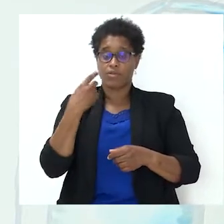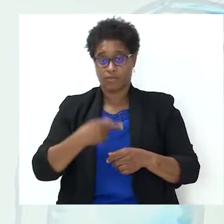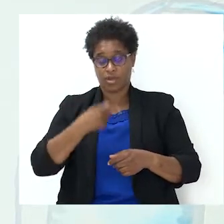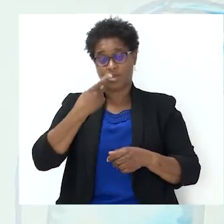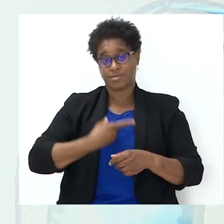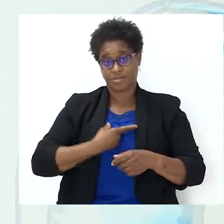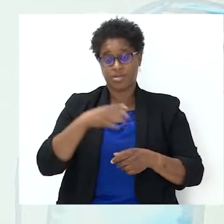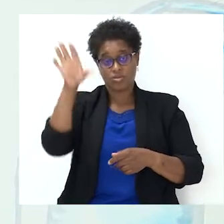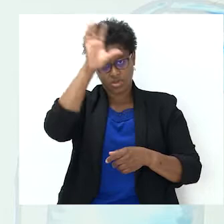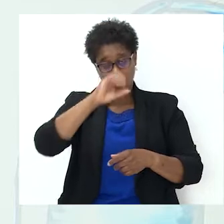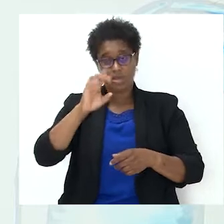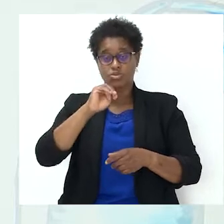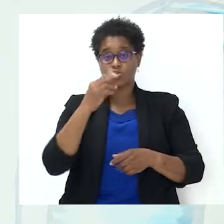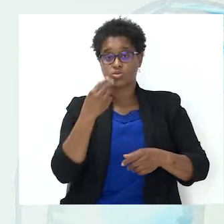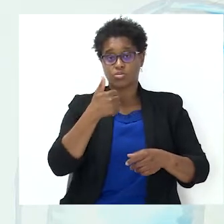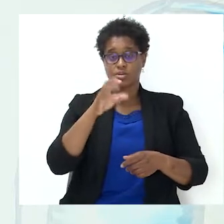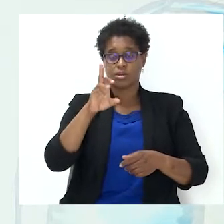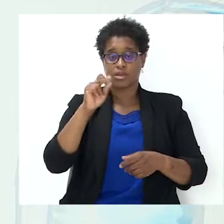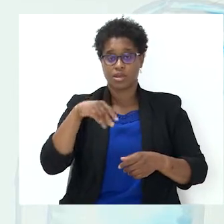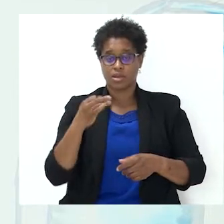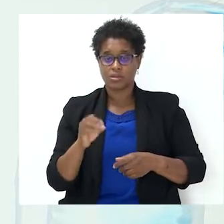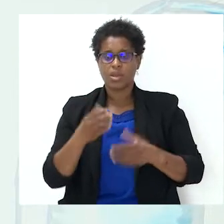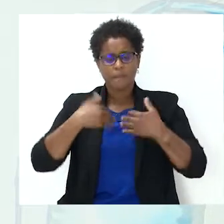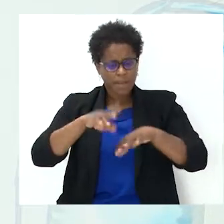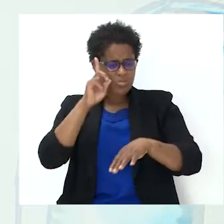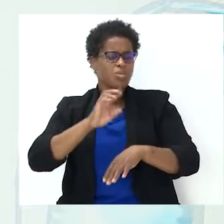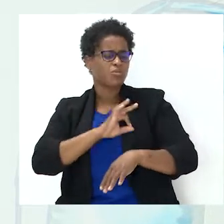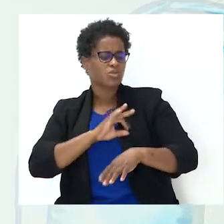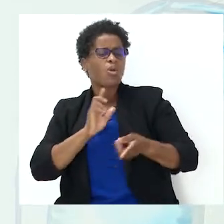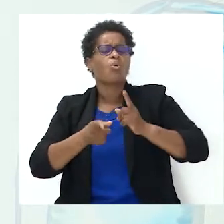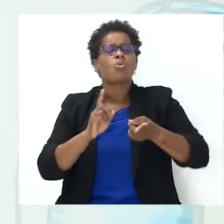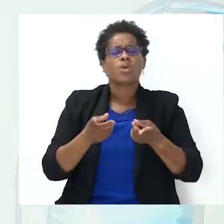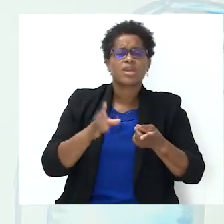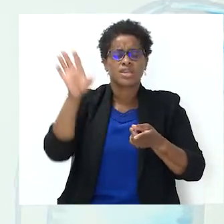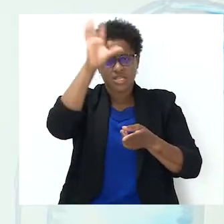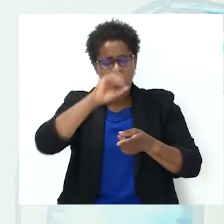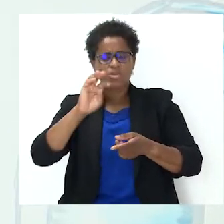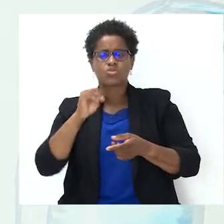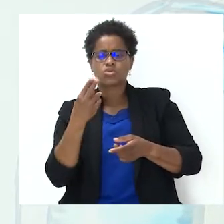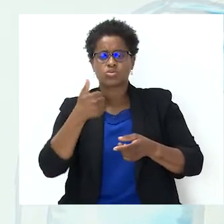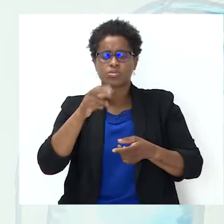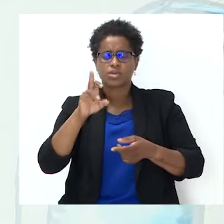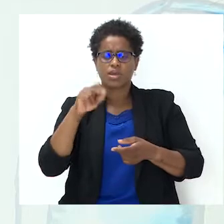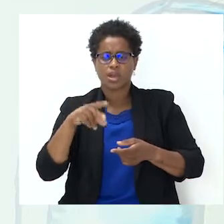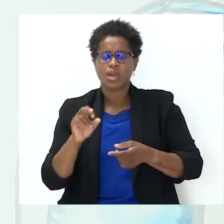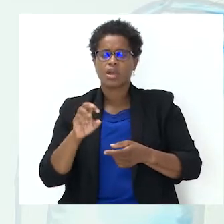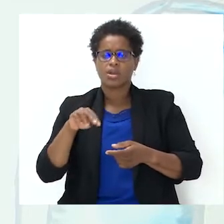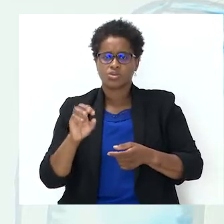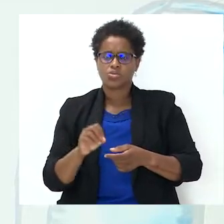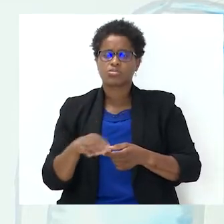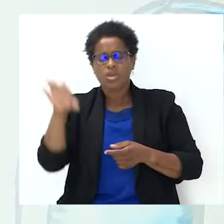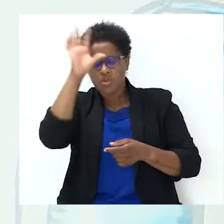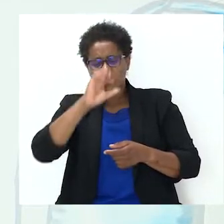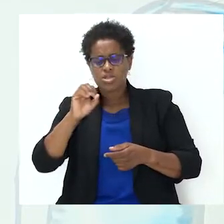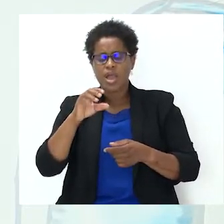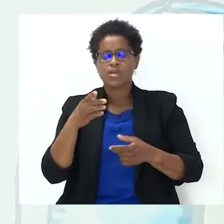um Estado soberano. Mas, professora, o que significa Estado soberano? Um Estado soberano é um